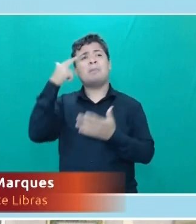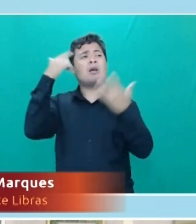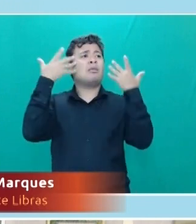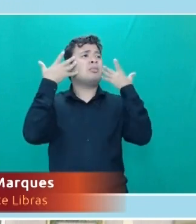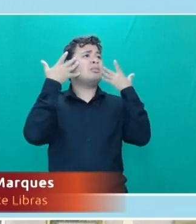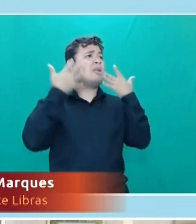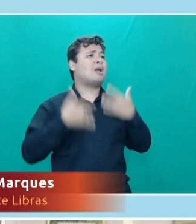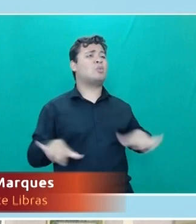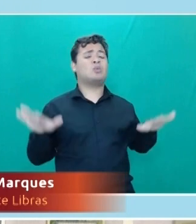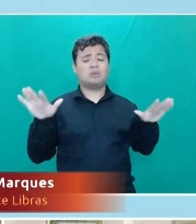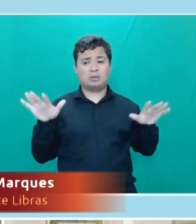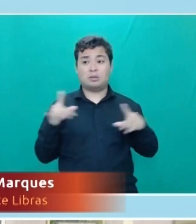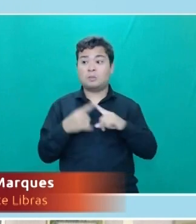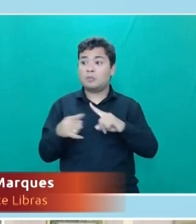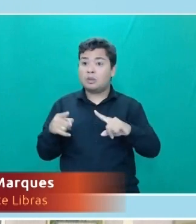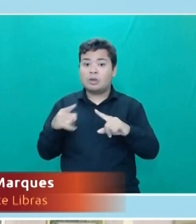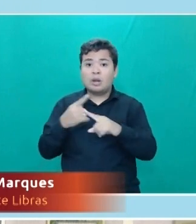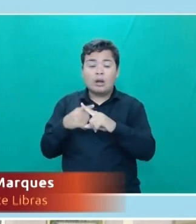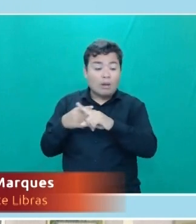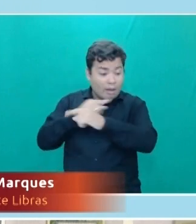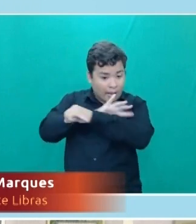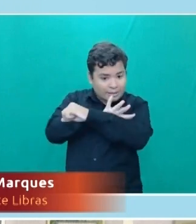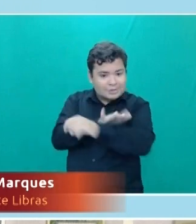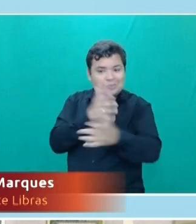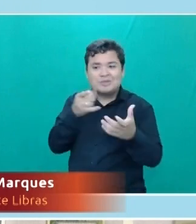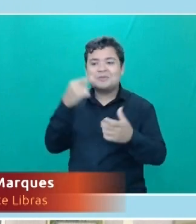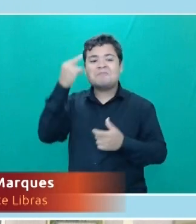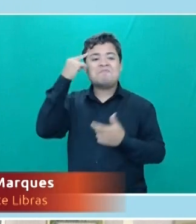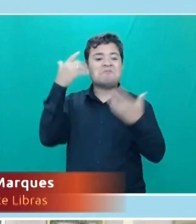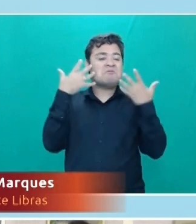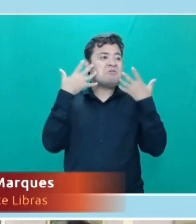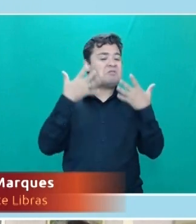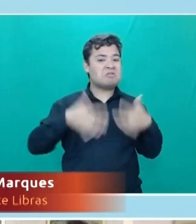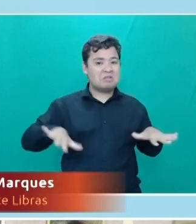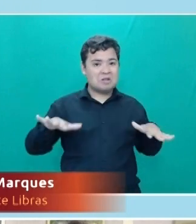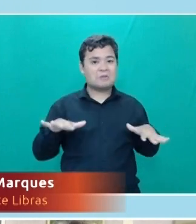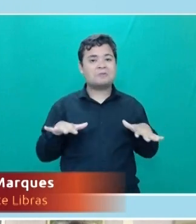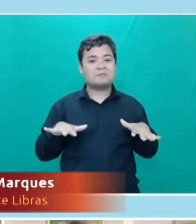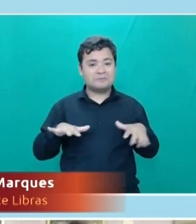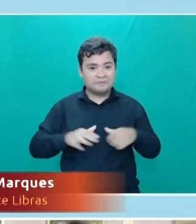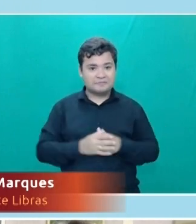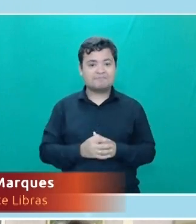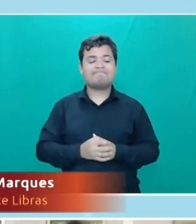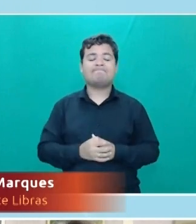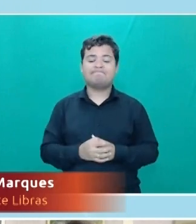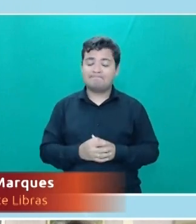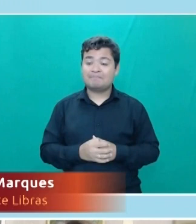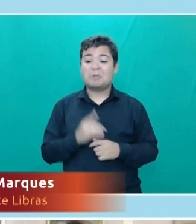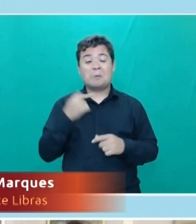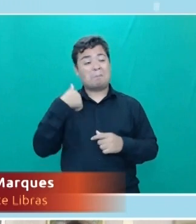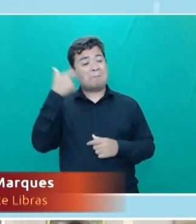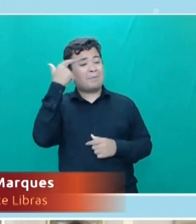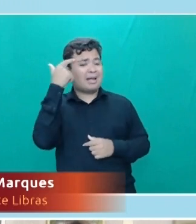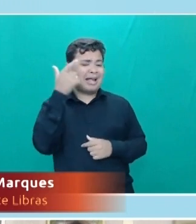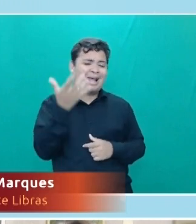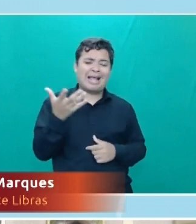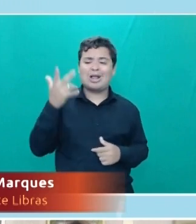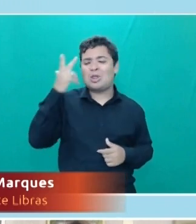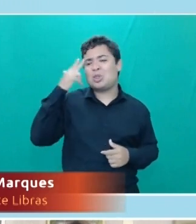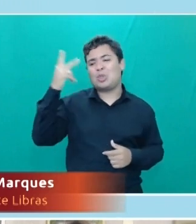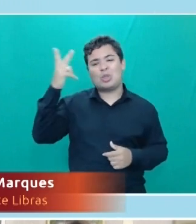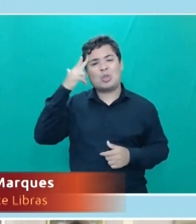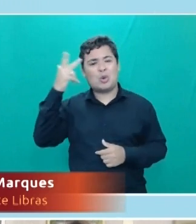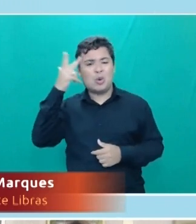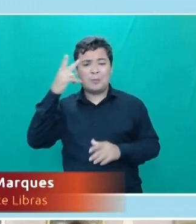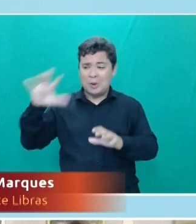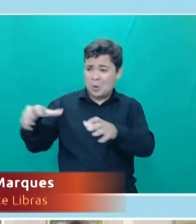né? Porque o racismo ele faz isso, ele faz você naturalizar determinadas condutas, né? Acreditando que aquilo ali não está afetando o grupo